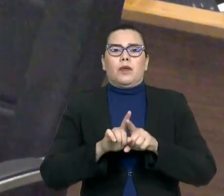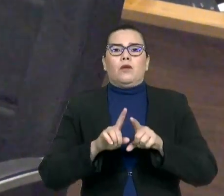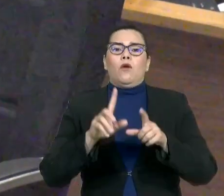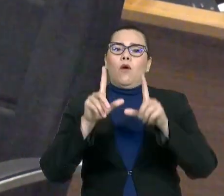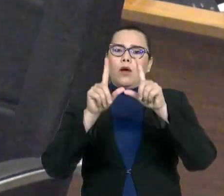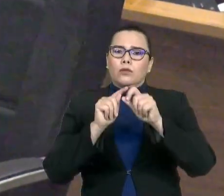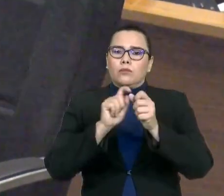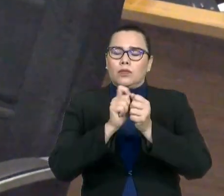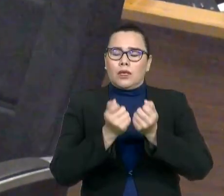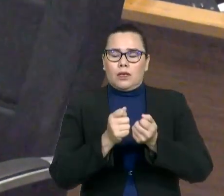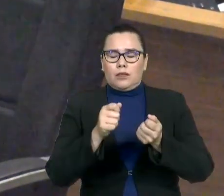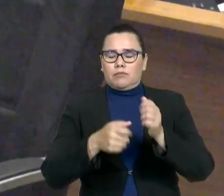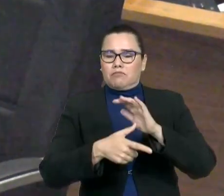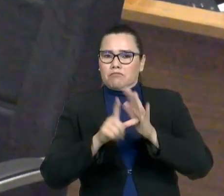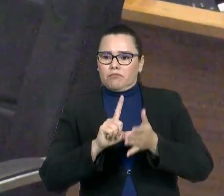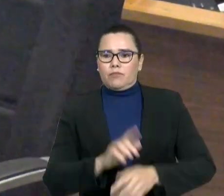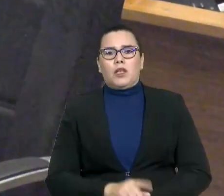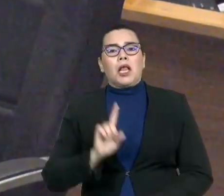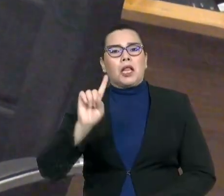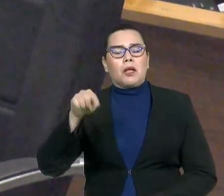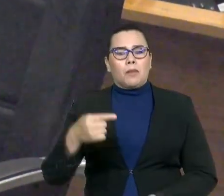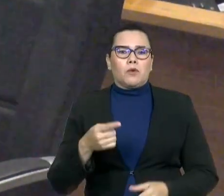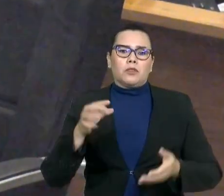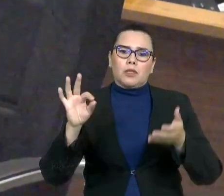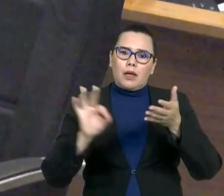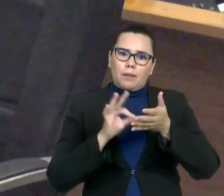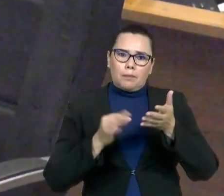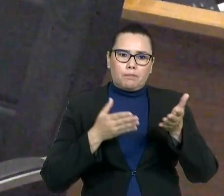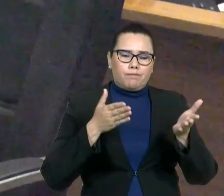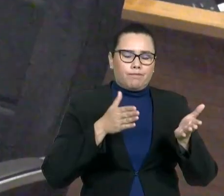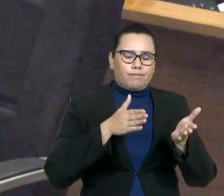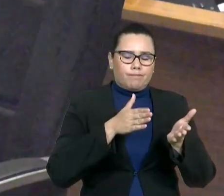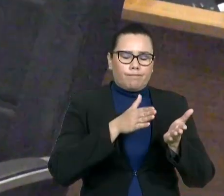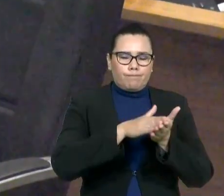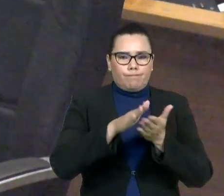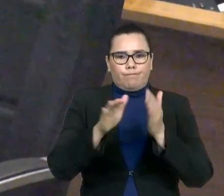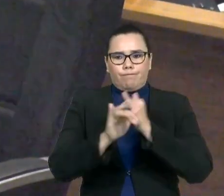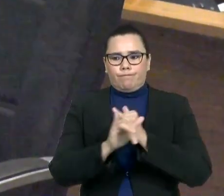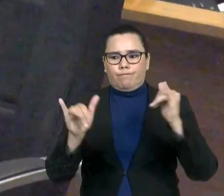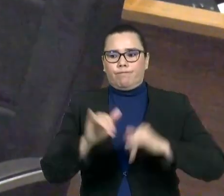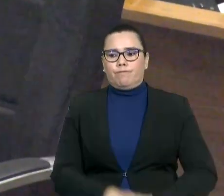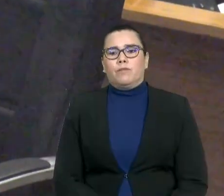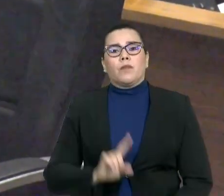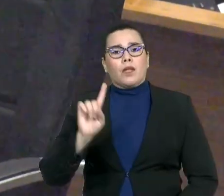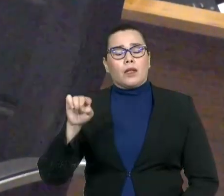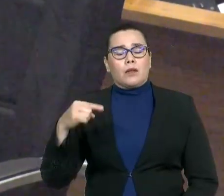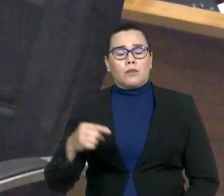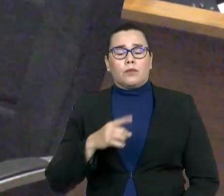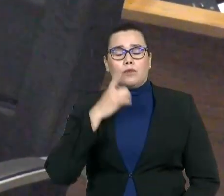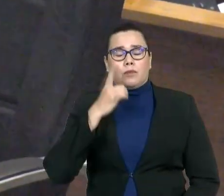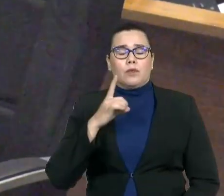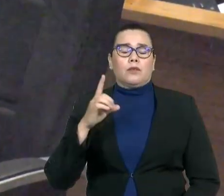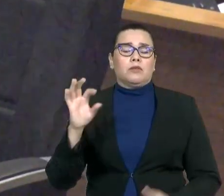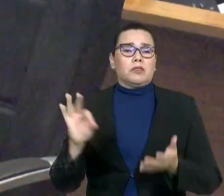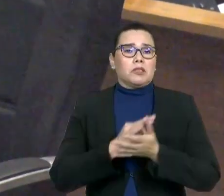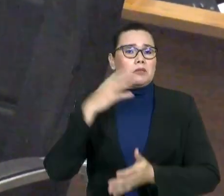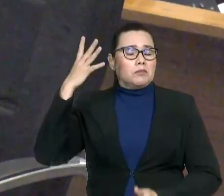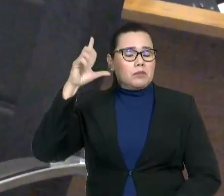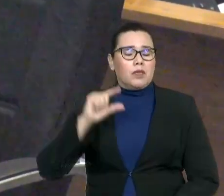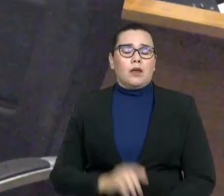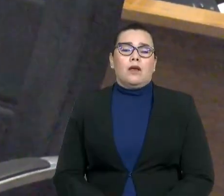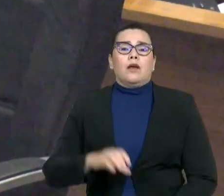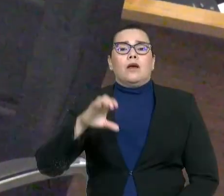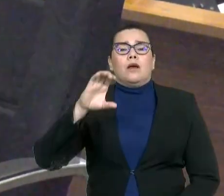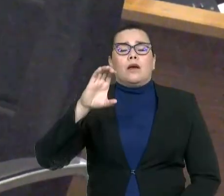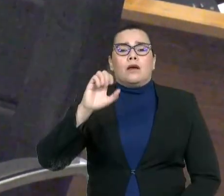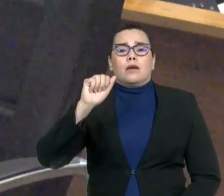encaminhado à publicação. No horário do pequeno expediente, ocuparam a tribuna os deputados Carlos Lula, Ricardo Arruda, Cláudio Coutinho, Wellington do Curso